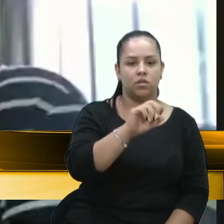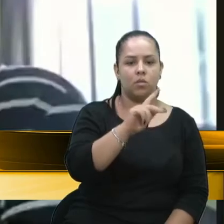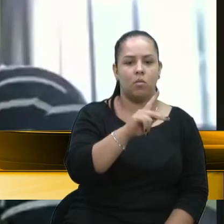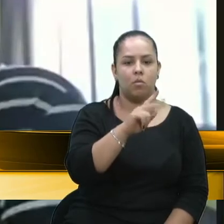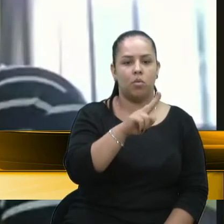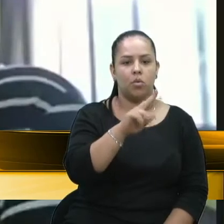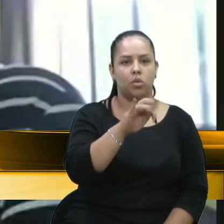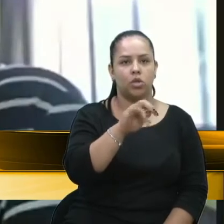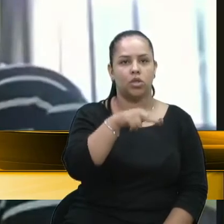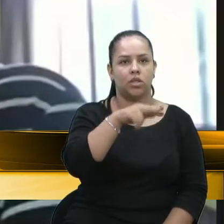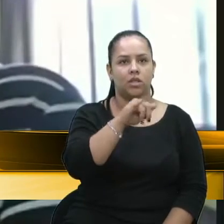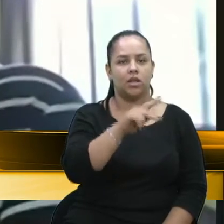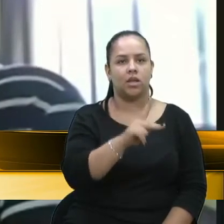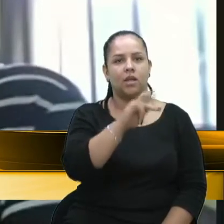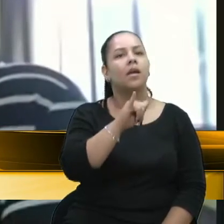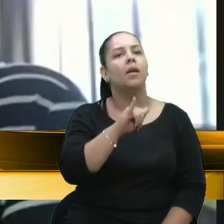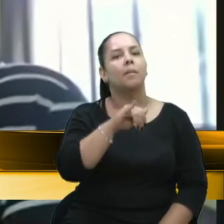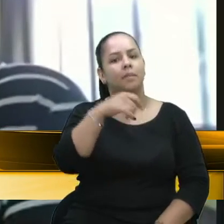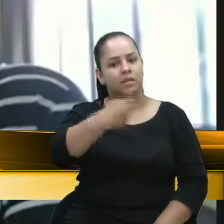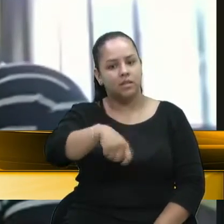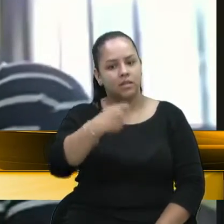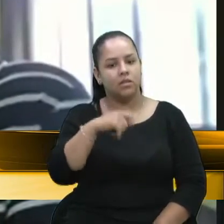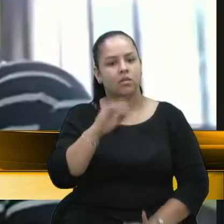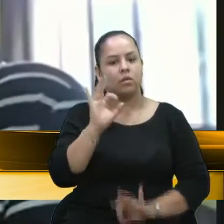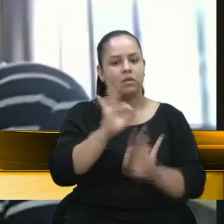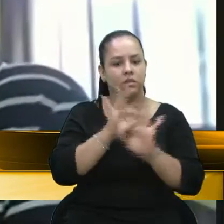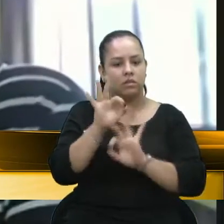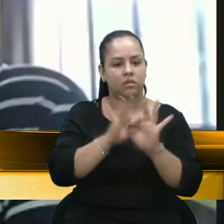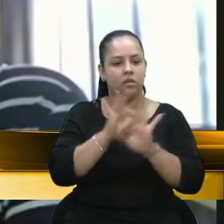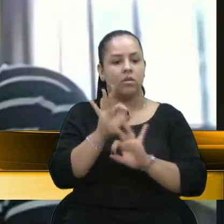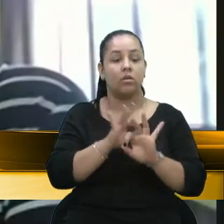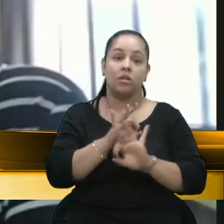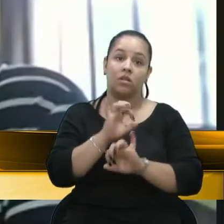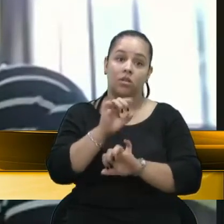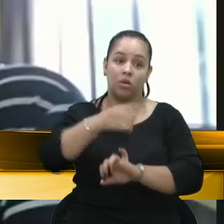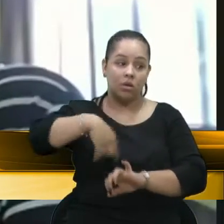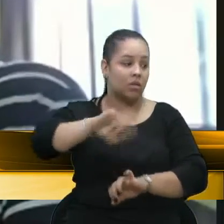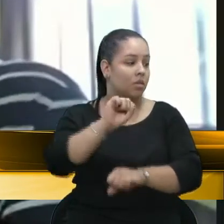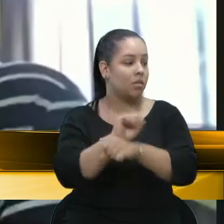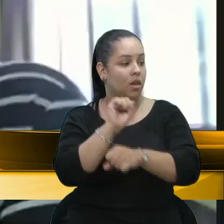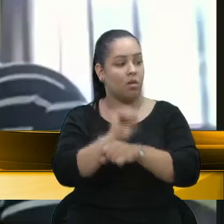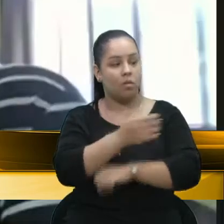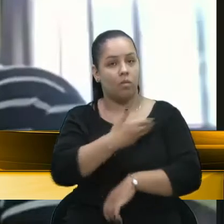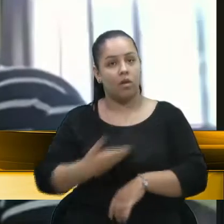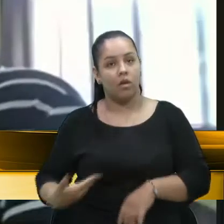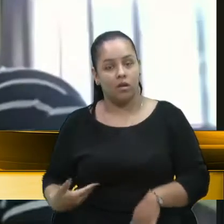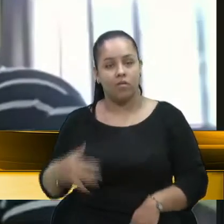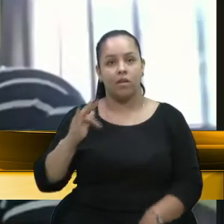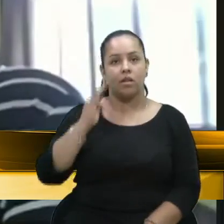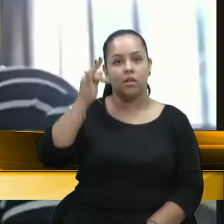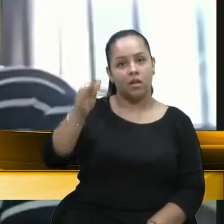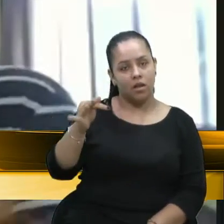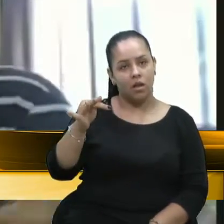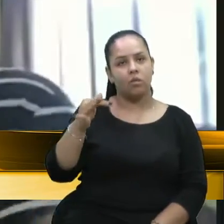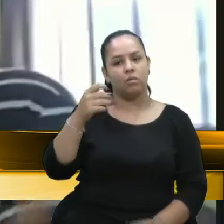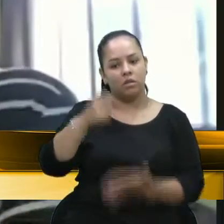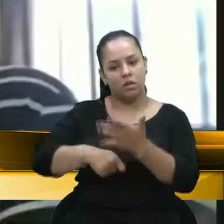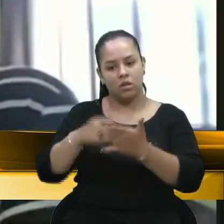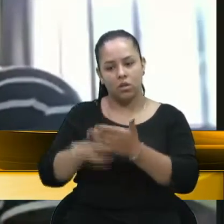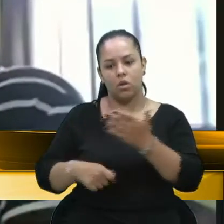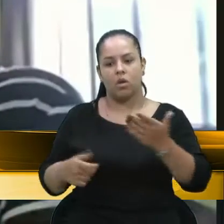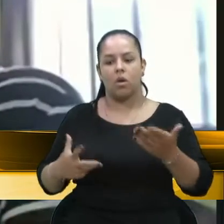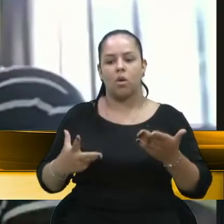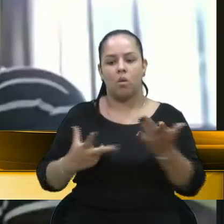de vacina, outros movimentos. A gente espera também que o governo federal invista mais, né, na compra de vacinas, porque nesse último período,